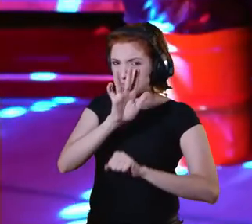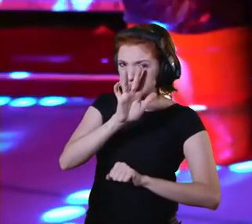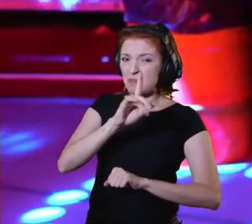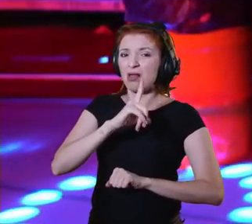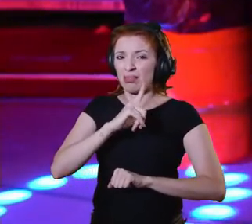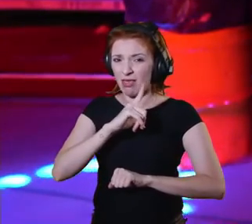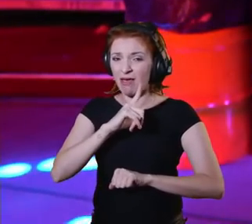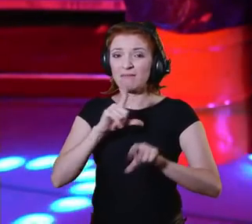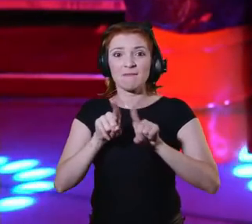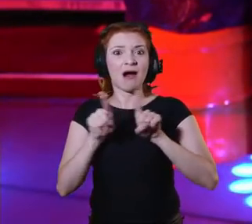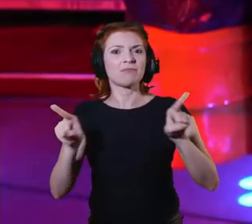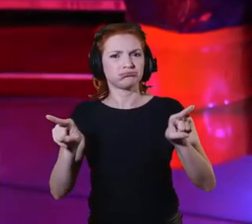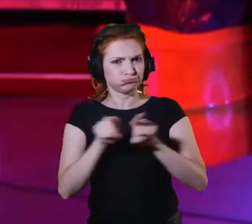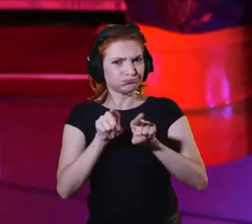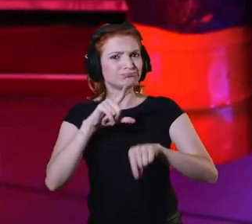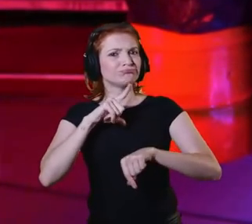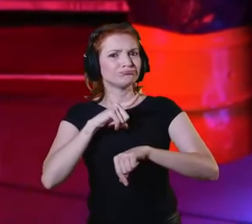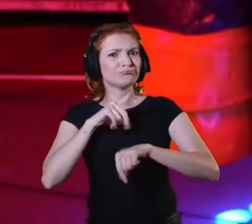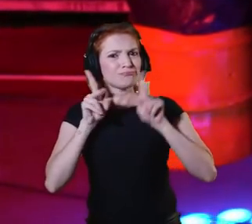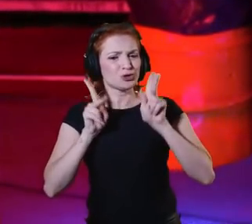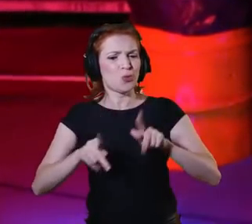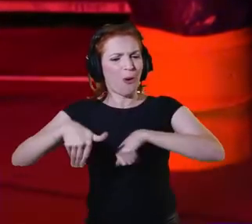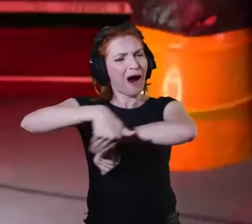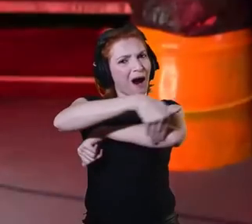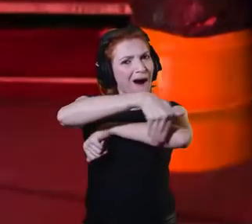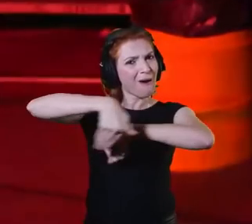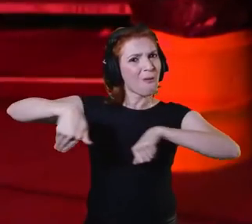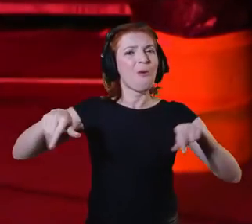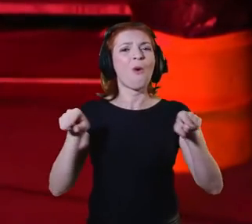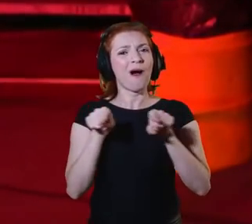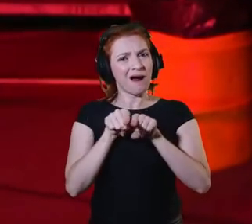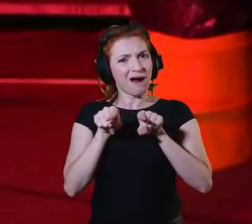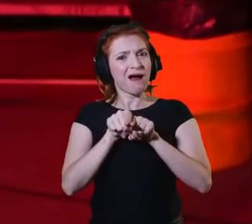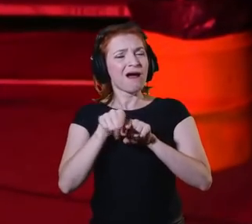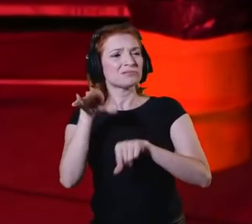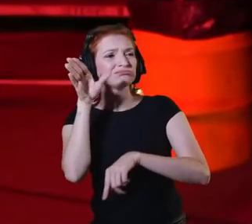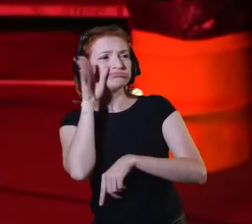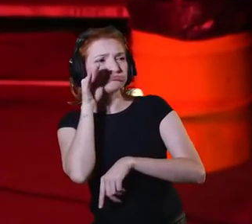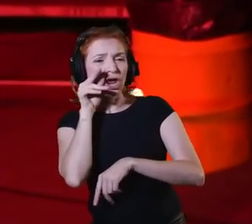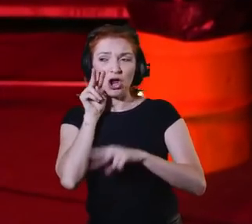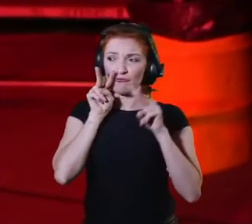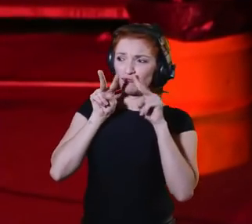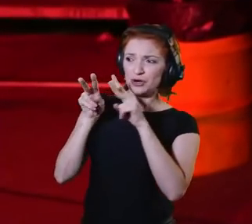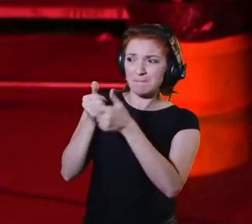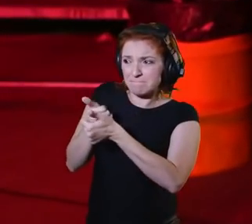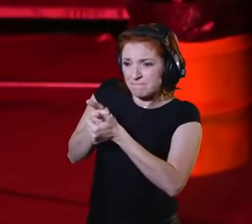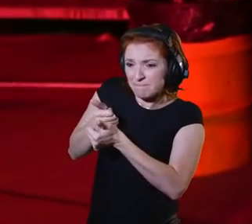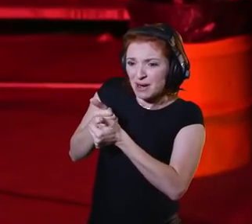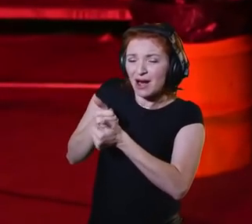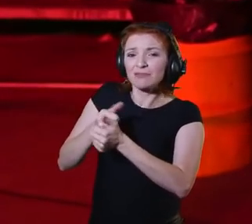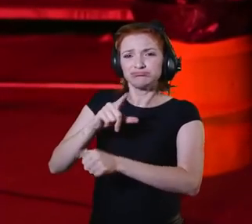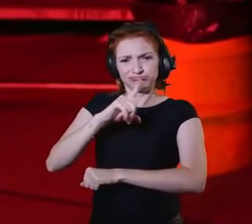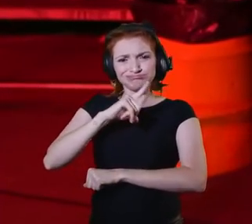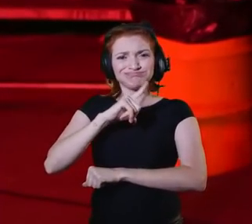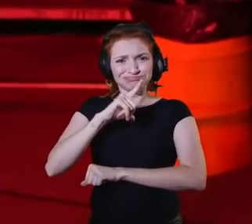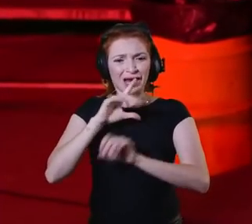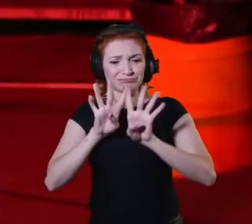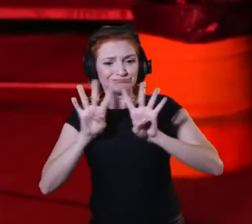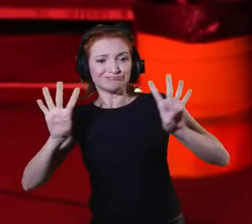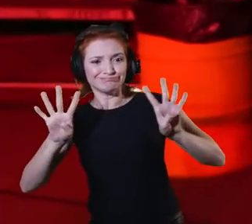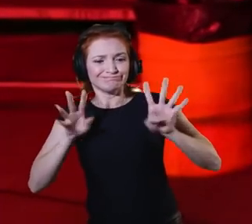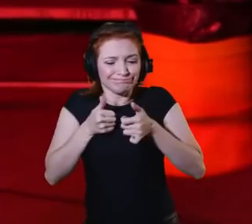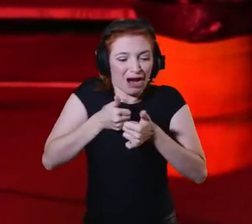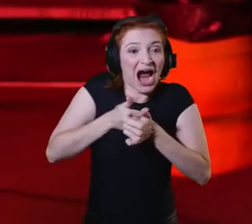Mas também, Thales, tem muita gente espalhada ao longo da Sinimbu. Eu vejo o pessoal aqui bem próximo do guarda-reio, querendo ver de